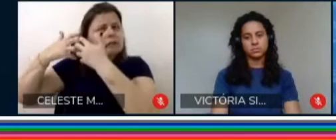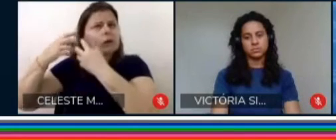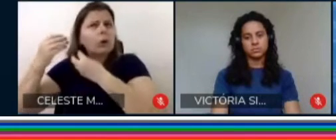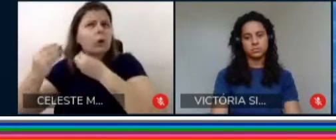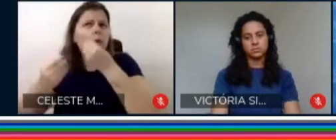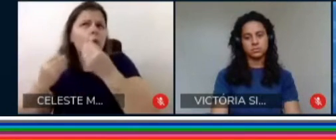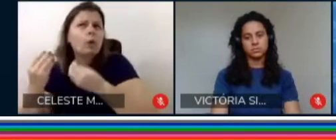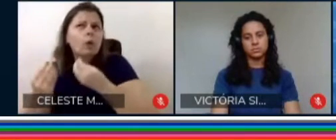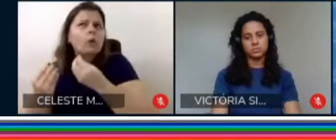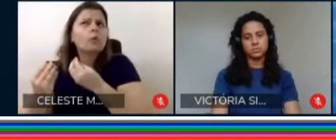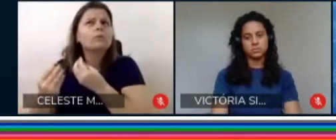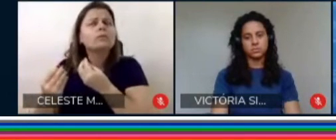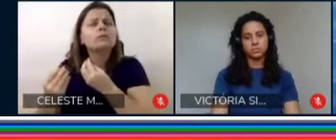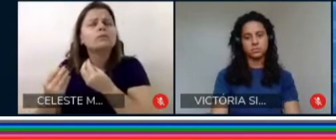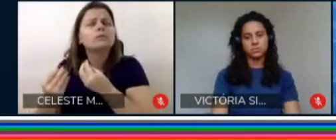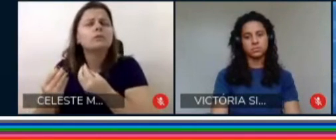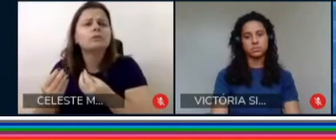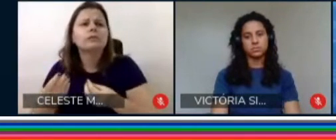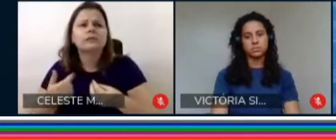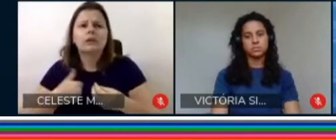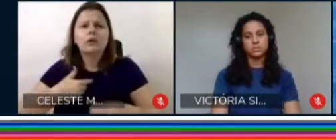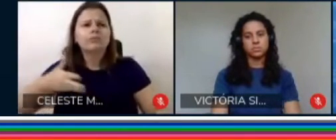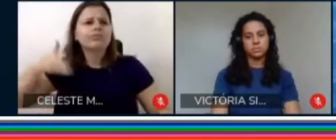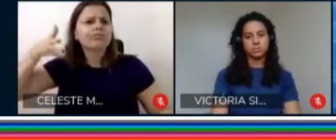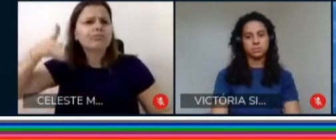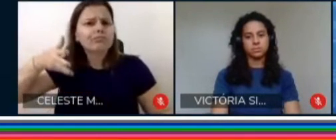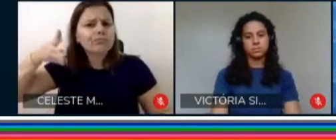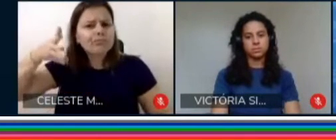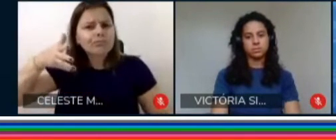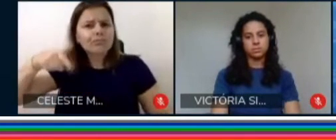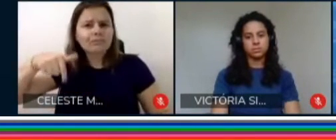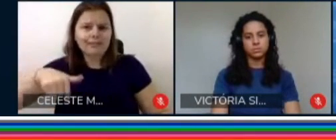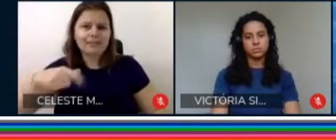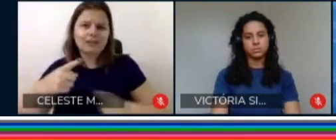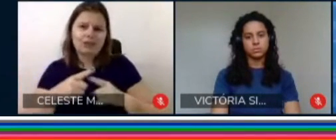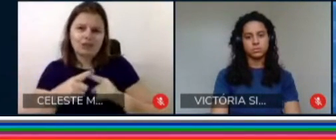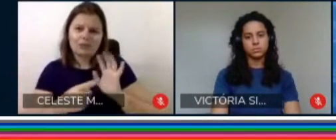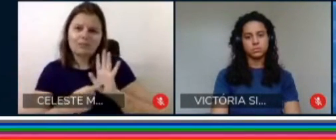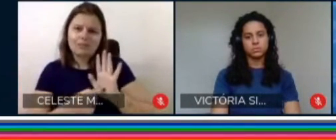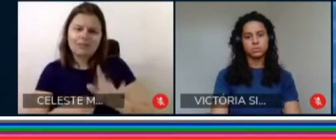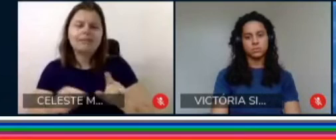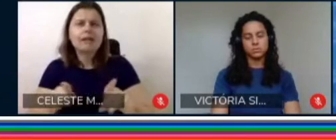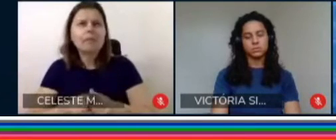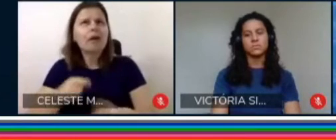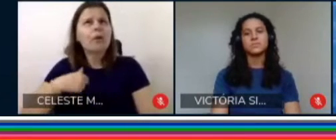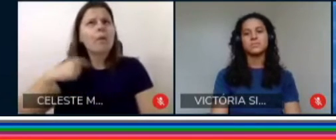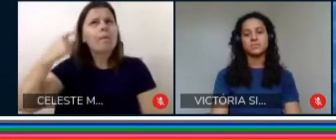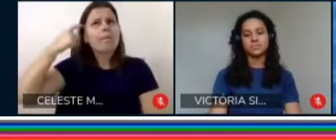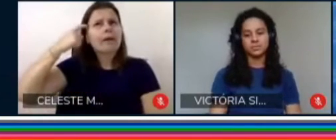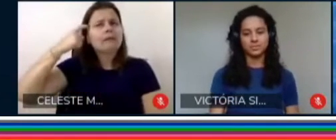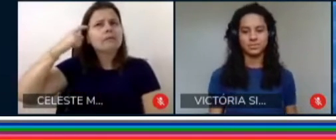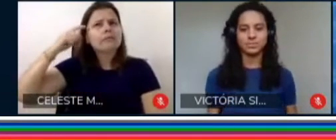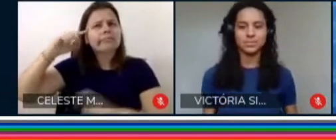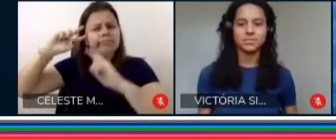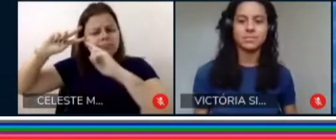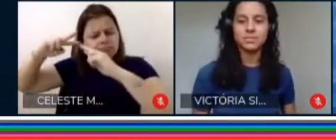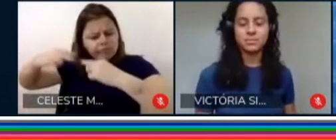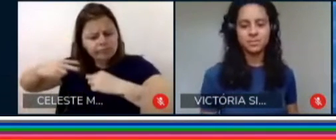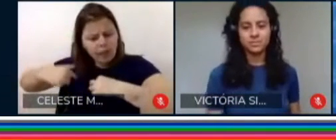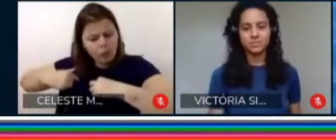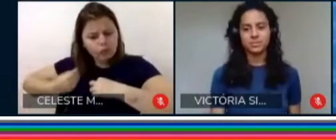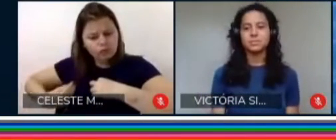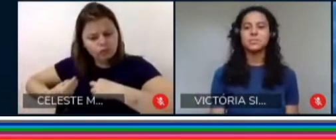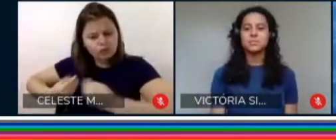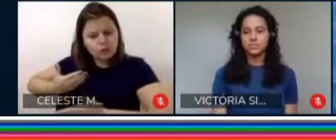forma de conduzir esse tipo de apresentação, quanto consigo pensar em mim mesma como quem está